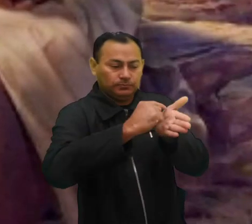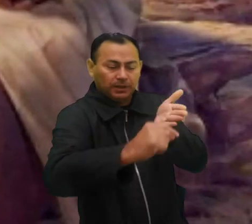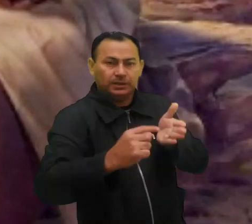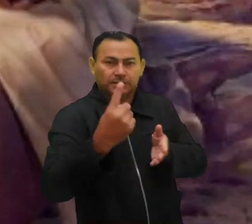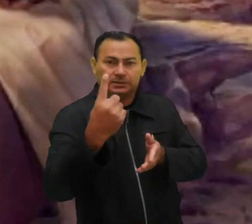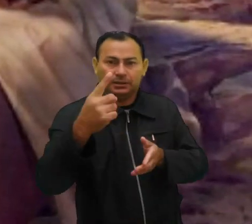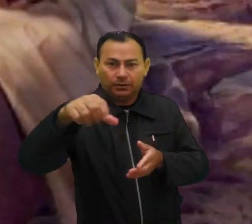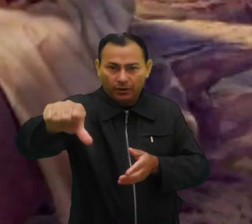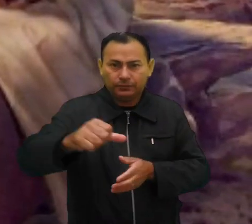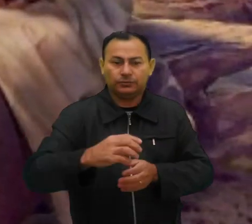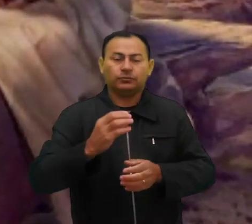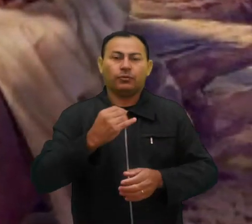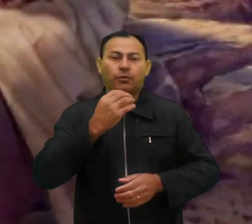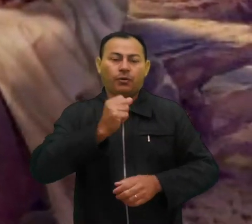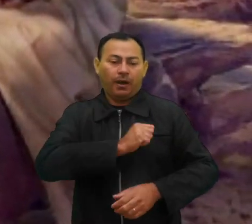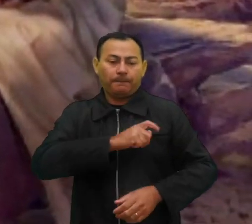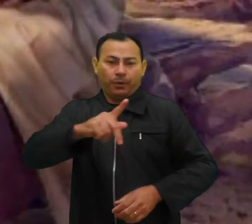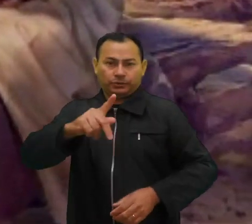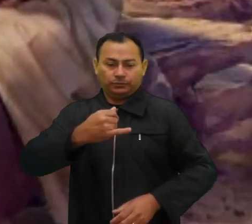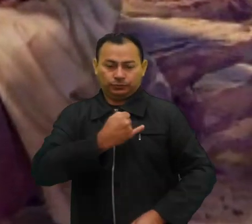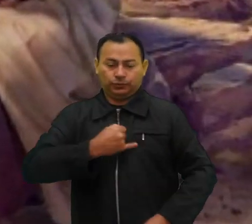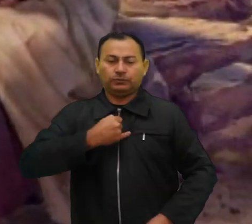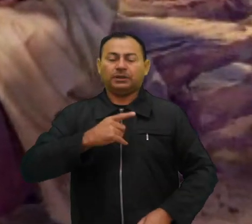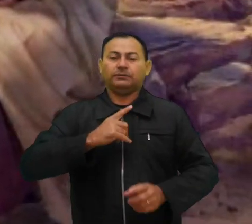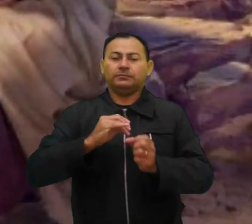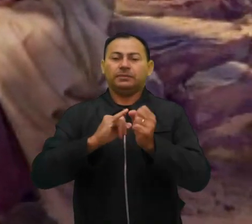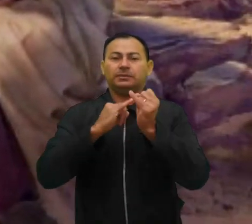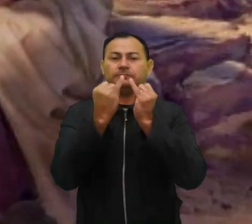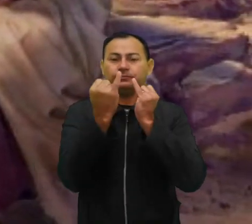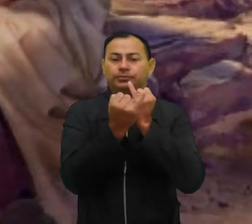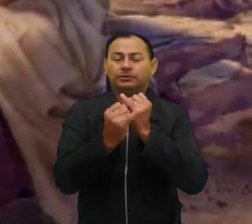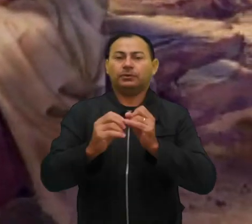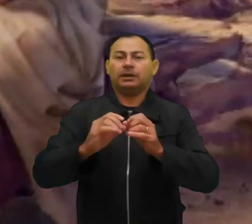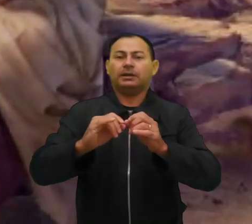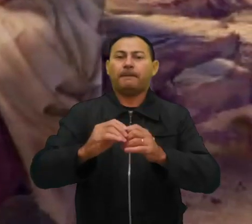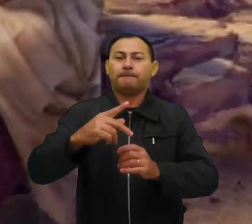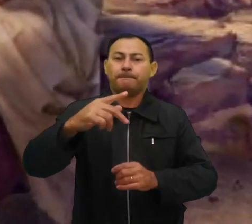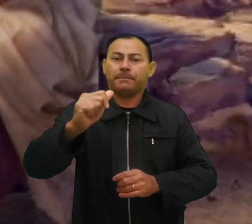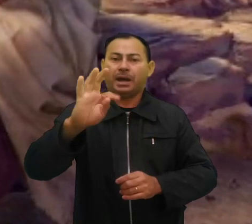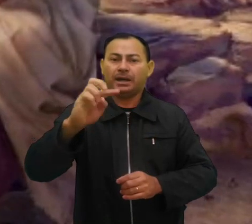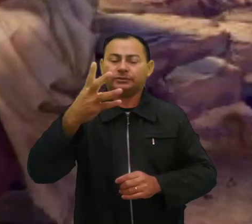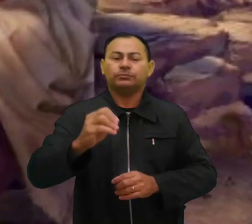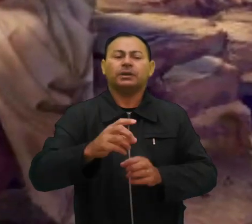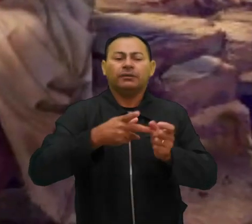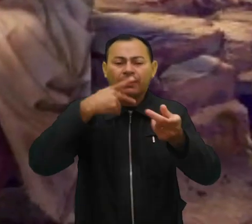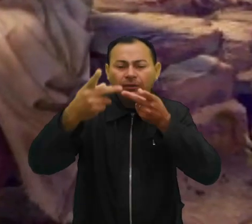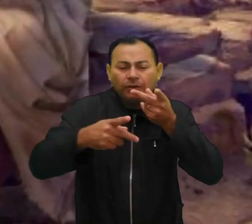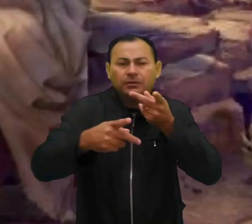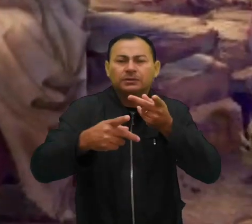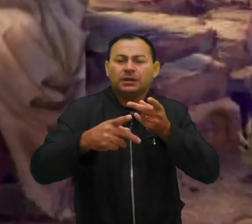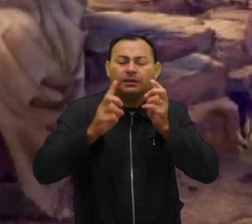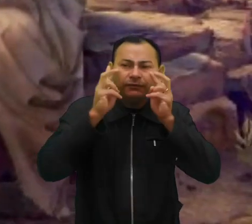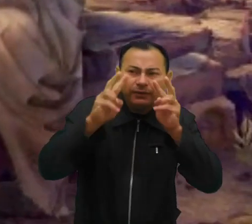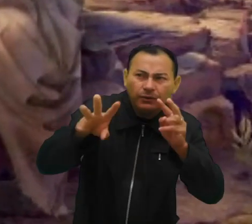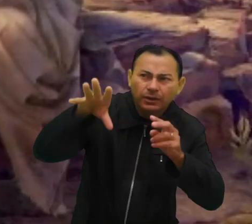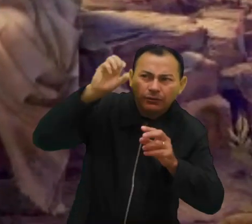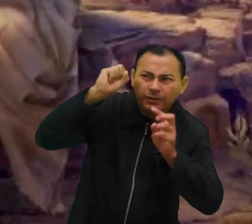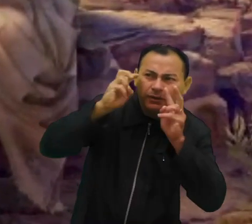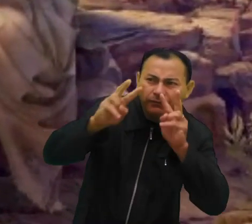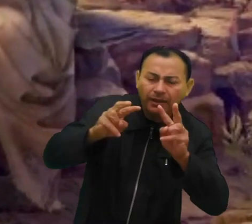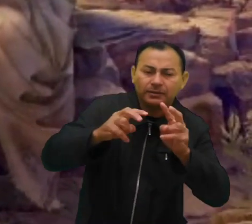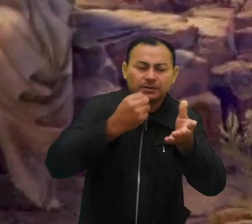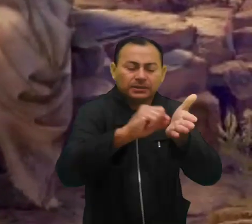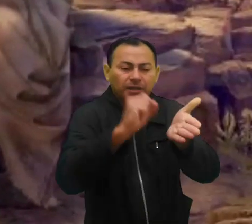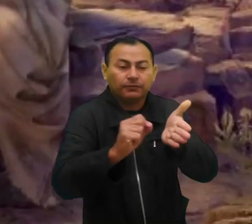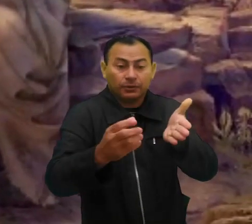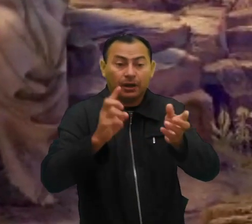apóstolo João teve sua experiência na ilha de Patmos, recebeu a seguinte instrução: escreva, pois, as coisas que você viu, tanto as